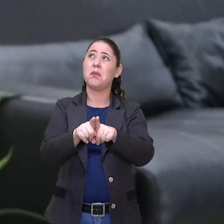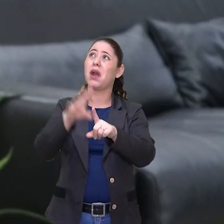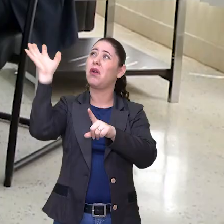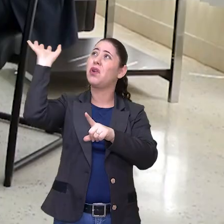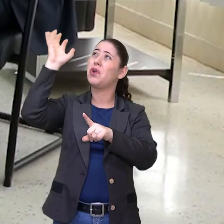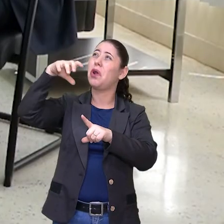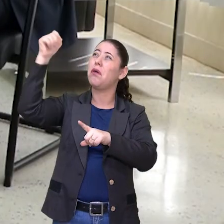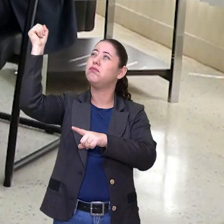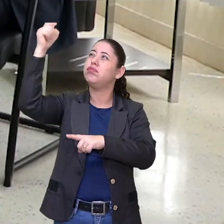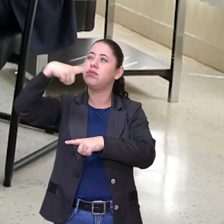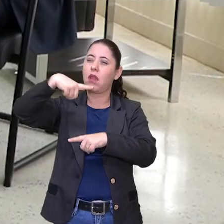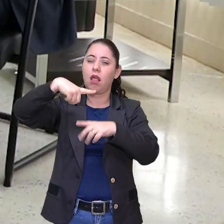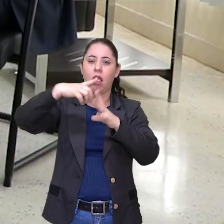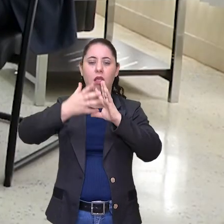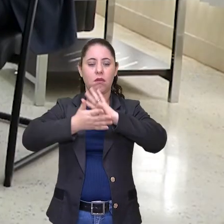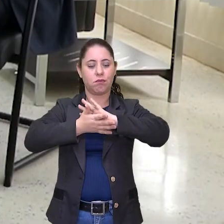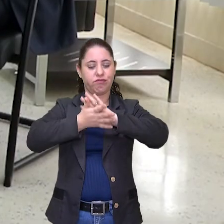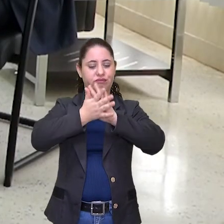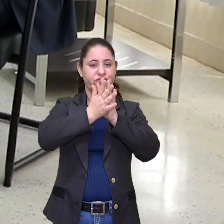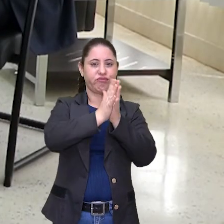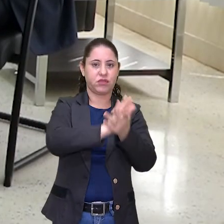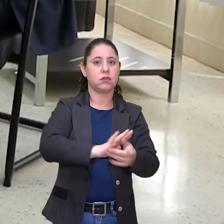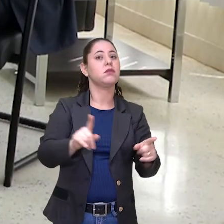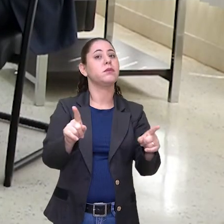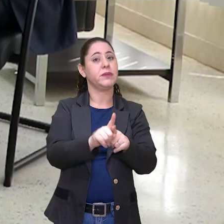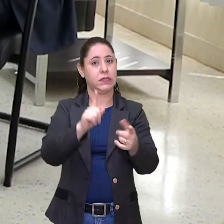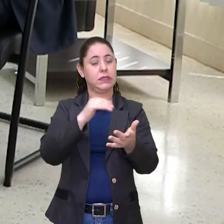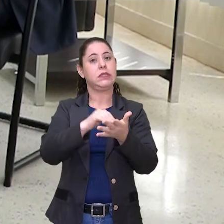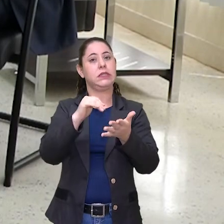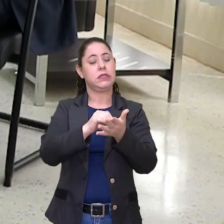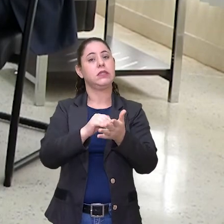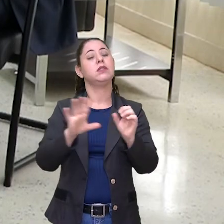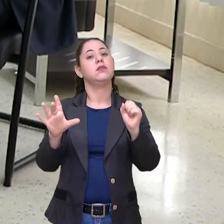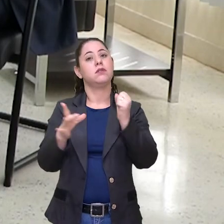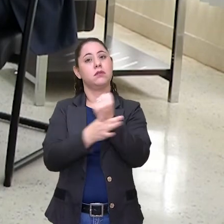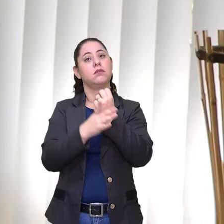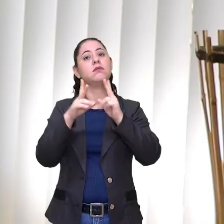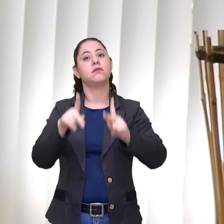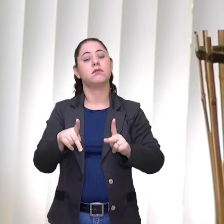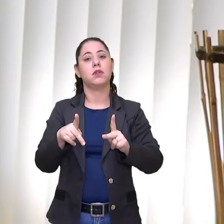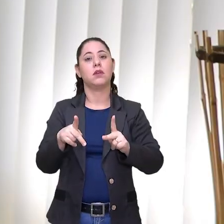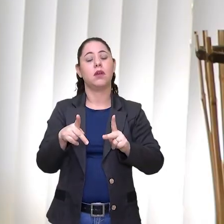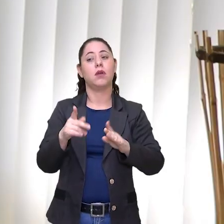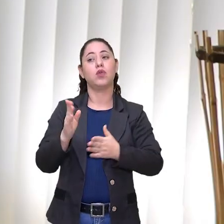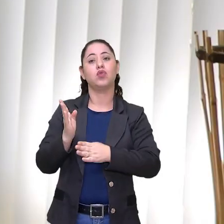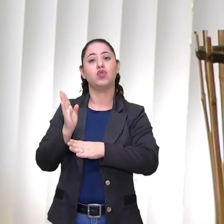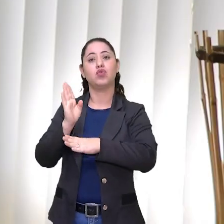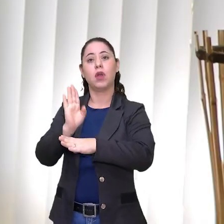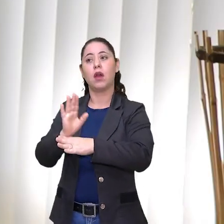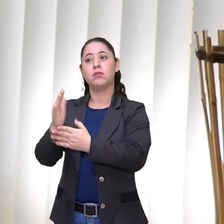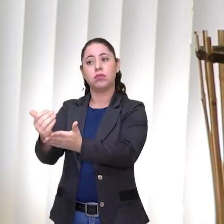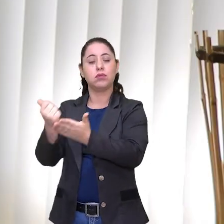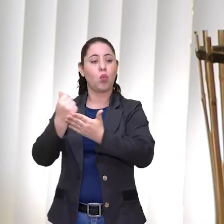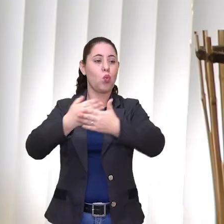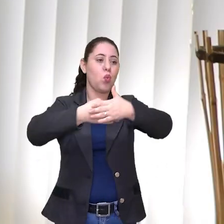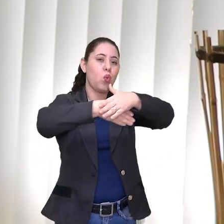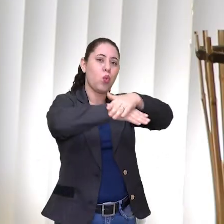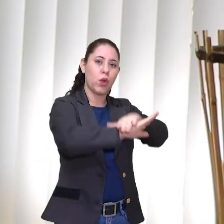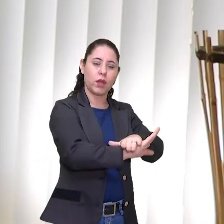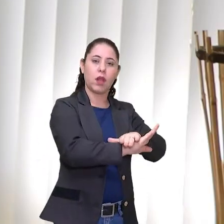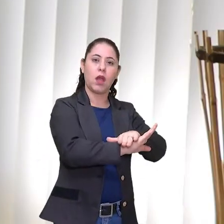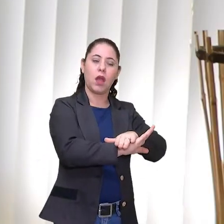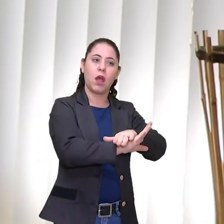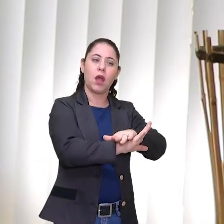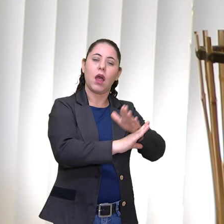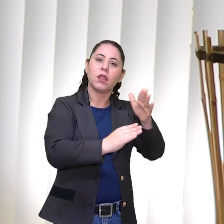tempo, né? A ação do tempo. Há um trabalho aí de auxílio à Secretaria de Segurança Pública para remover esses bens que ficam nos pátios